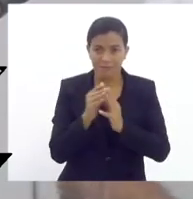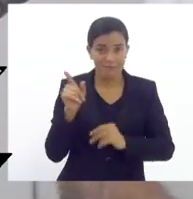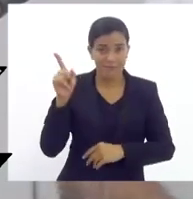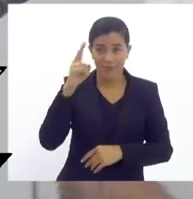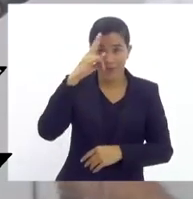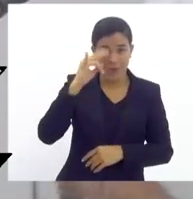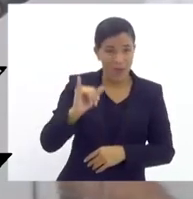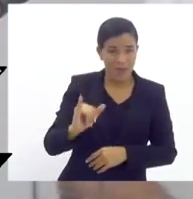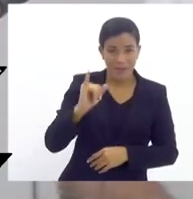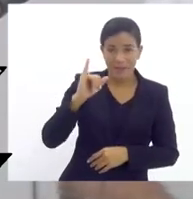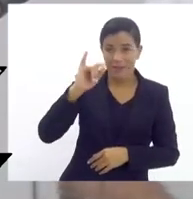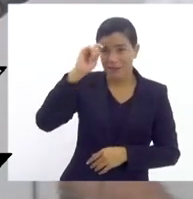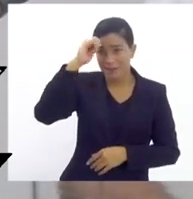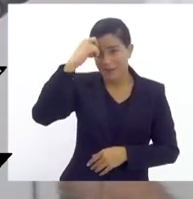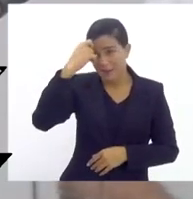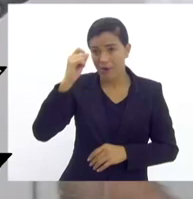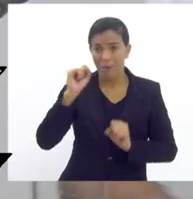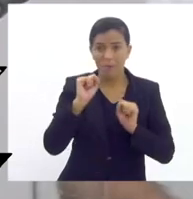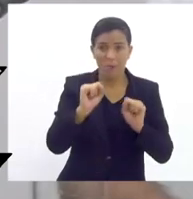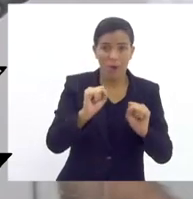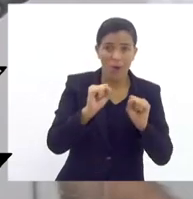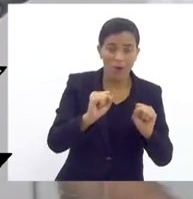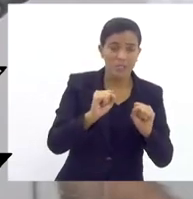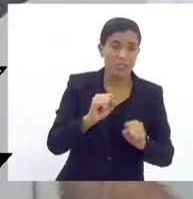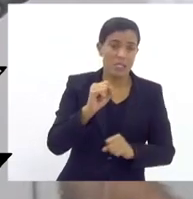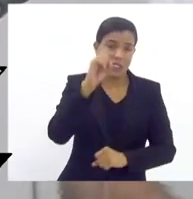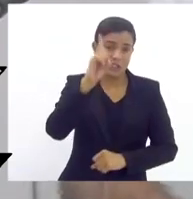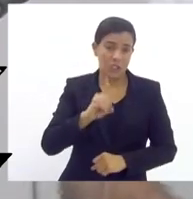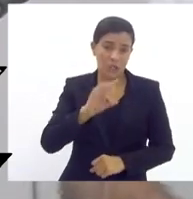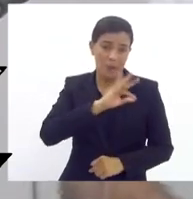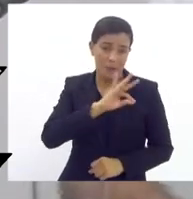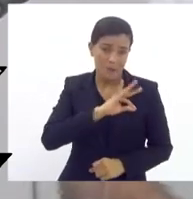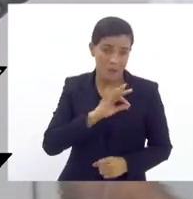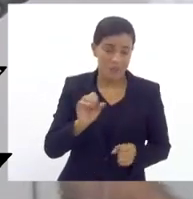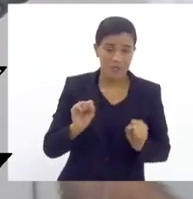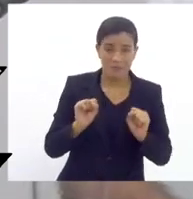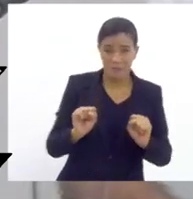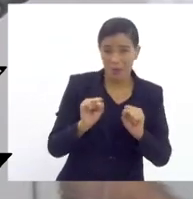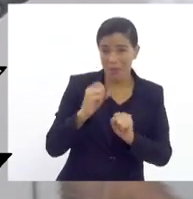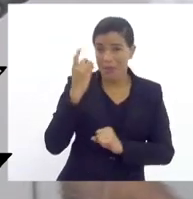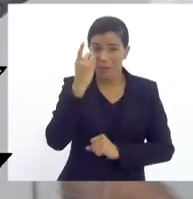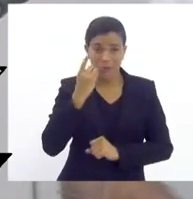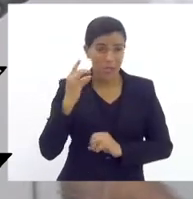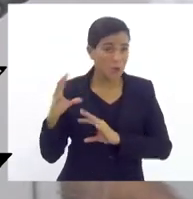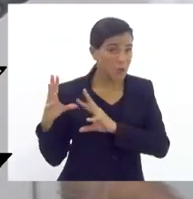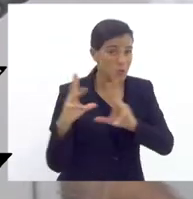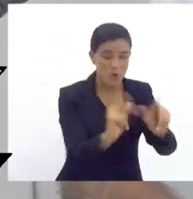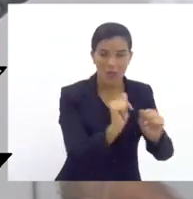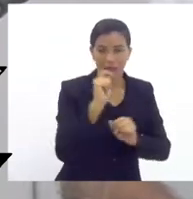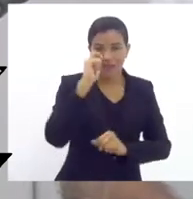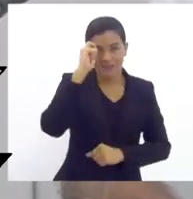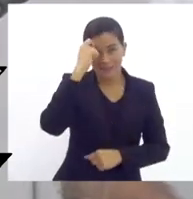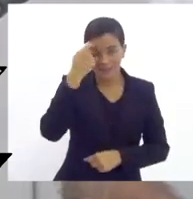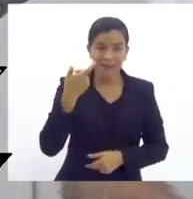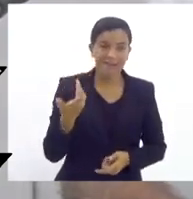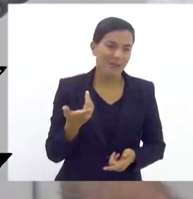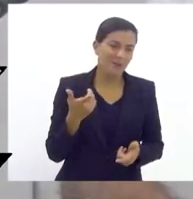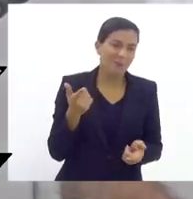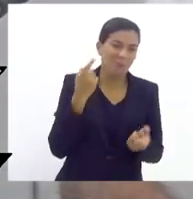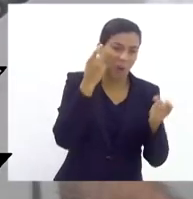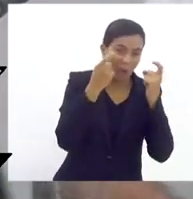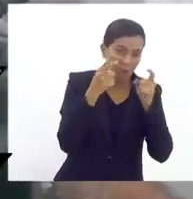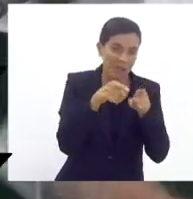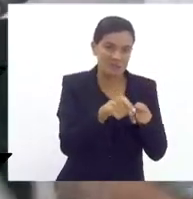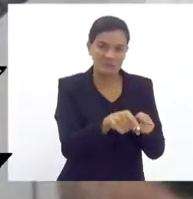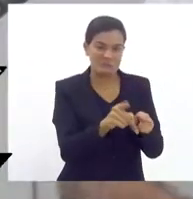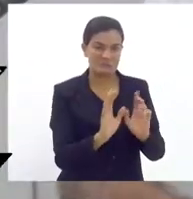Haiti qualquer negro pode ser diretor da polícia pode ser todos os deputados são negros então tem menos preocupações